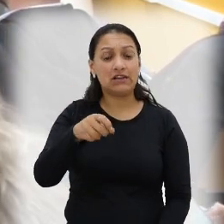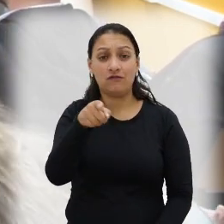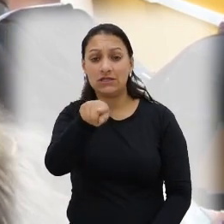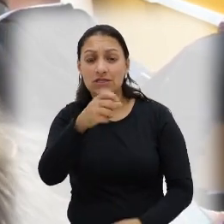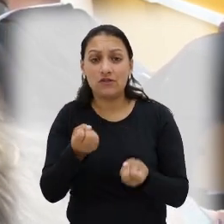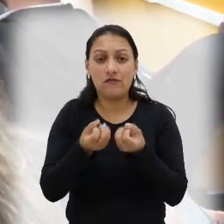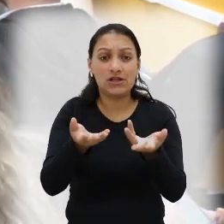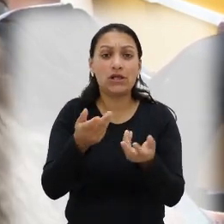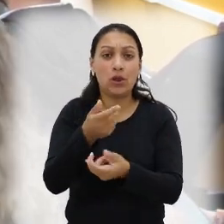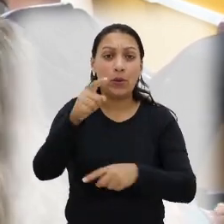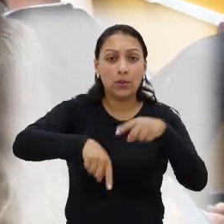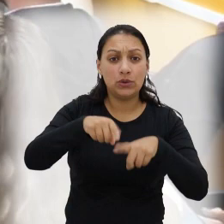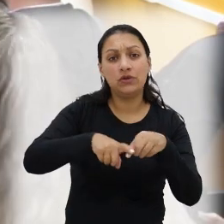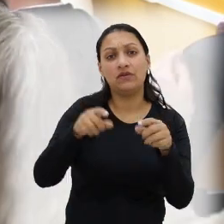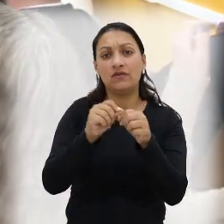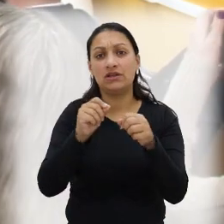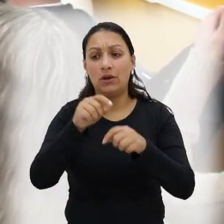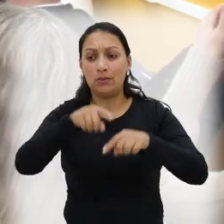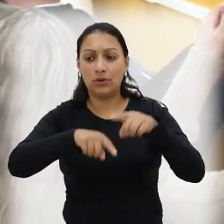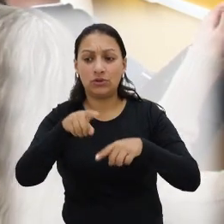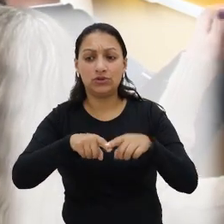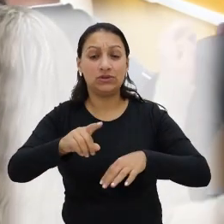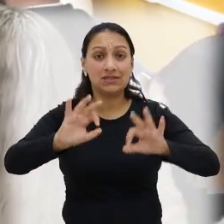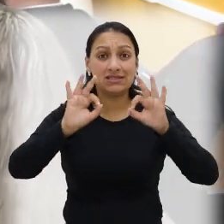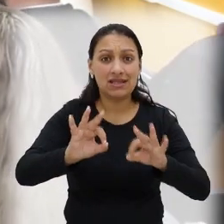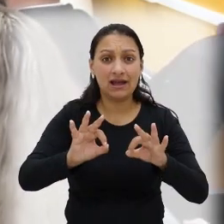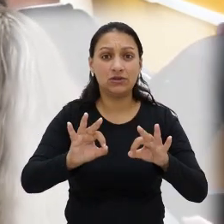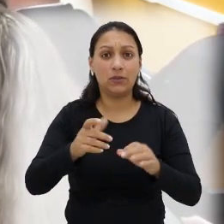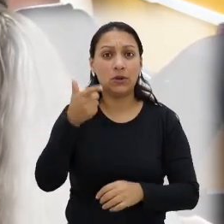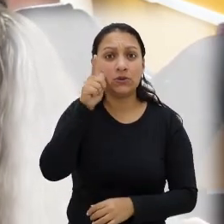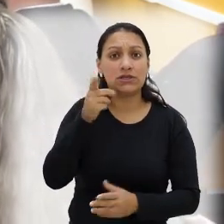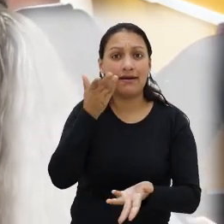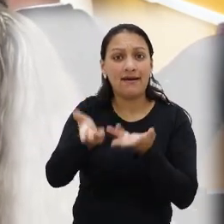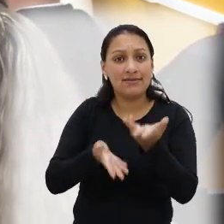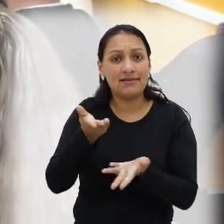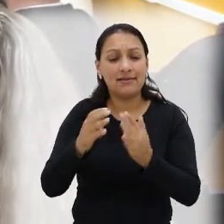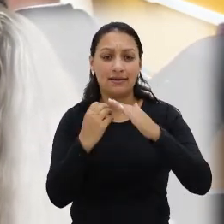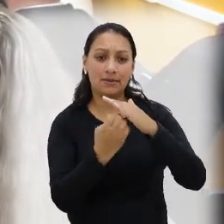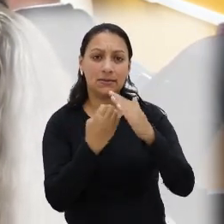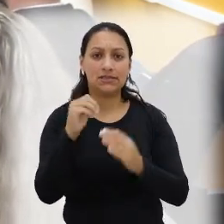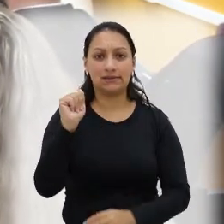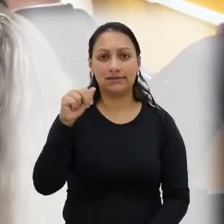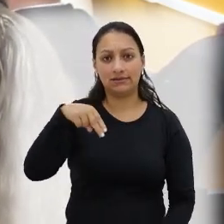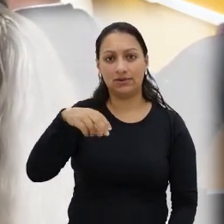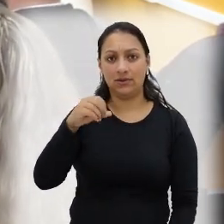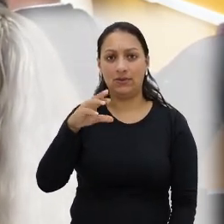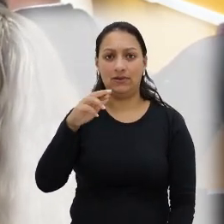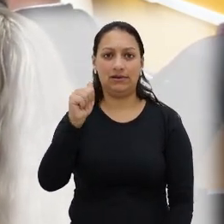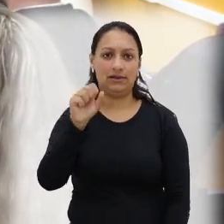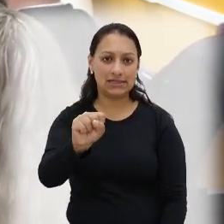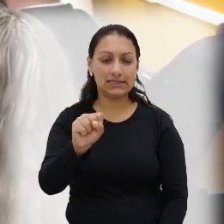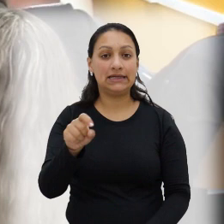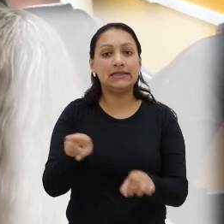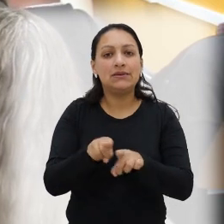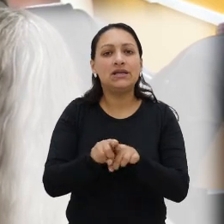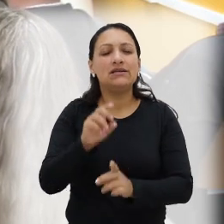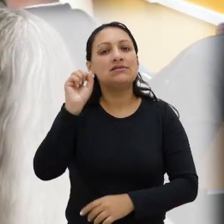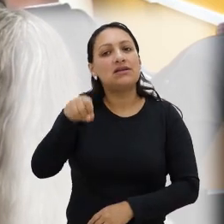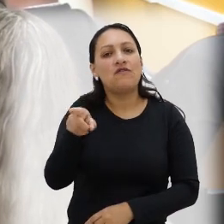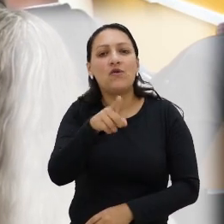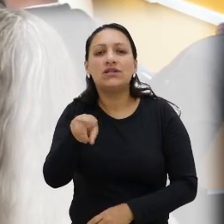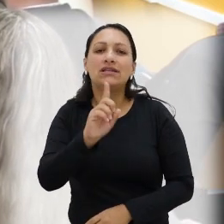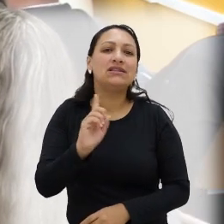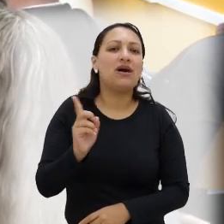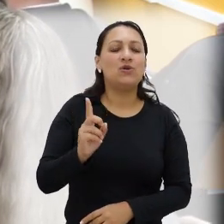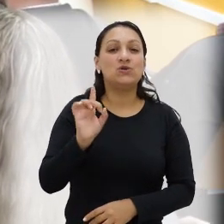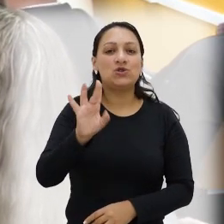vocês ou fazer com que o produto de vocês seja assertivo para a demanda daquela empresa âncora e fazer com que, sim, vocês não ganhem apenas a